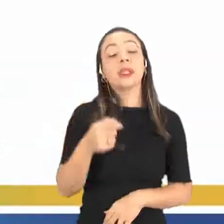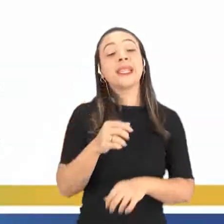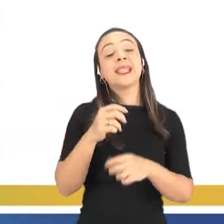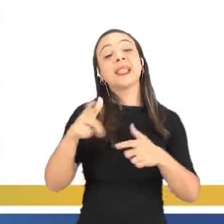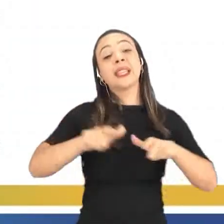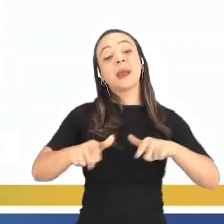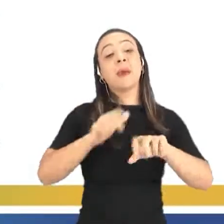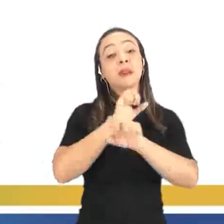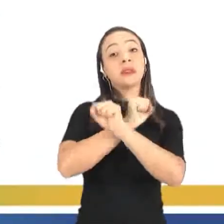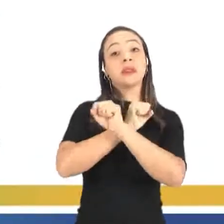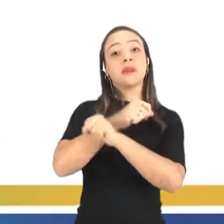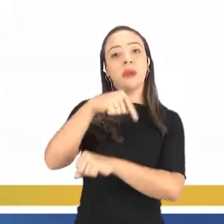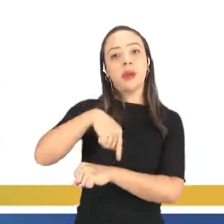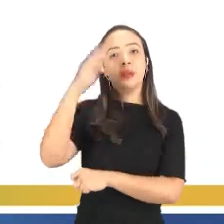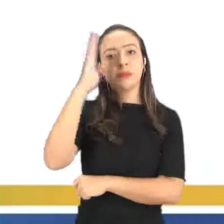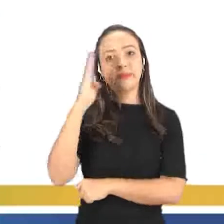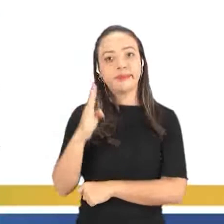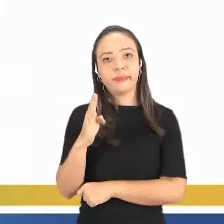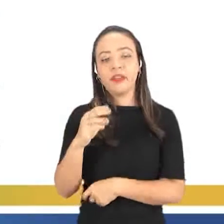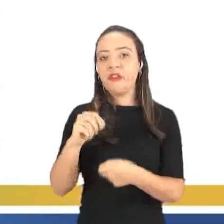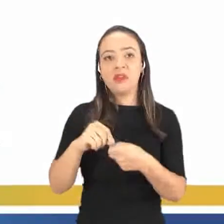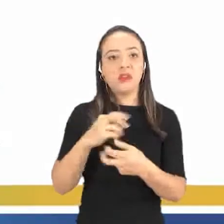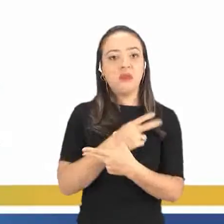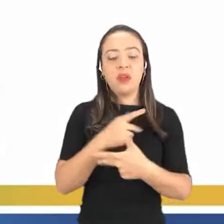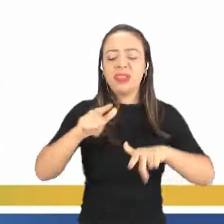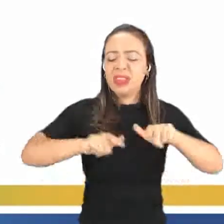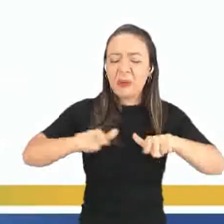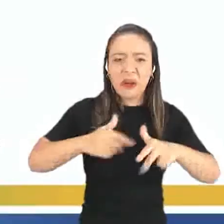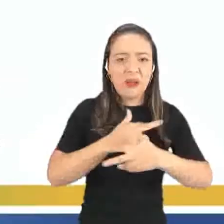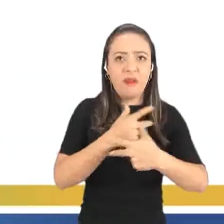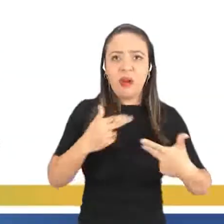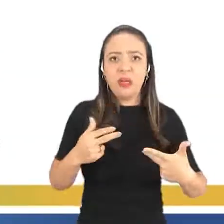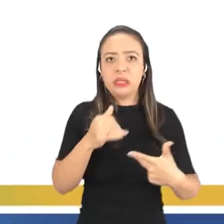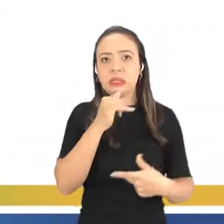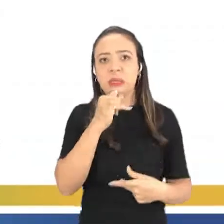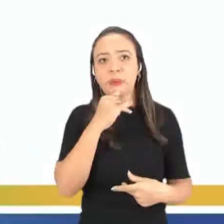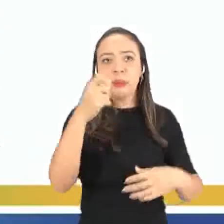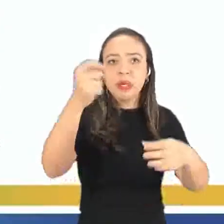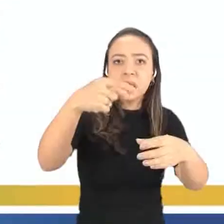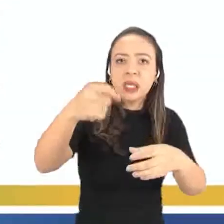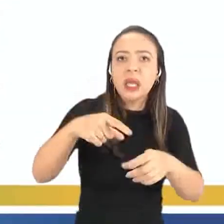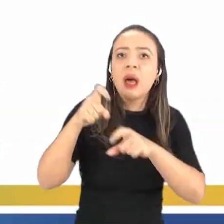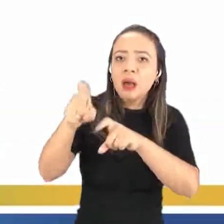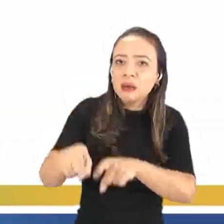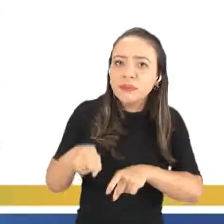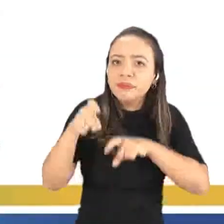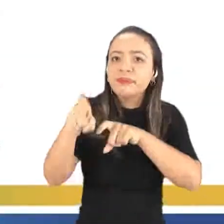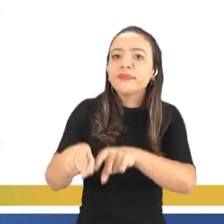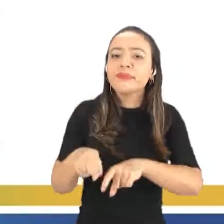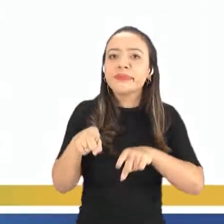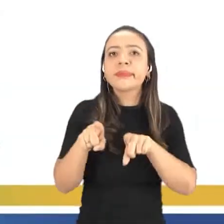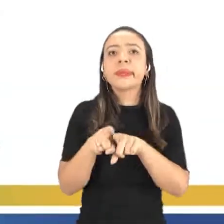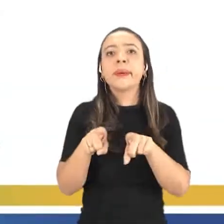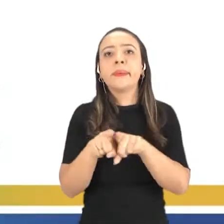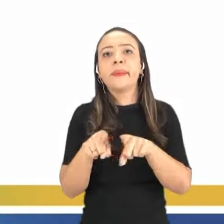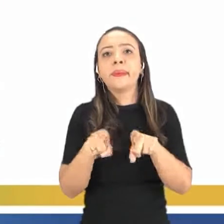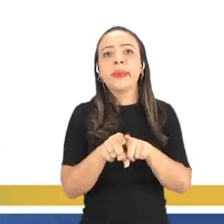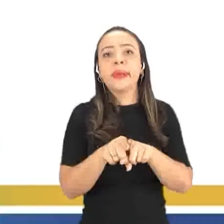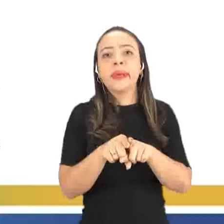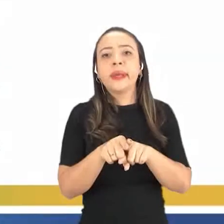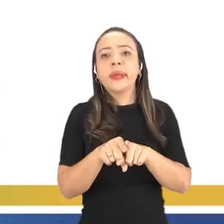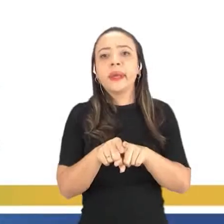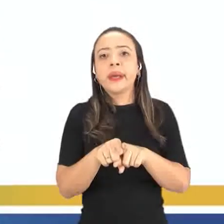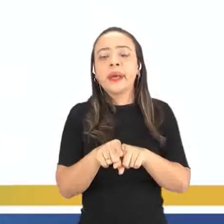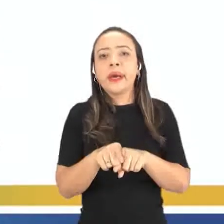africanos faziam diversos tipos de atividades, destacando-se as atividades agrícolas, sendo a extração da